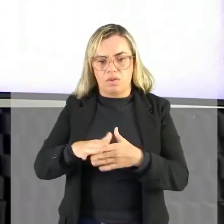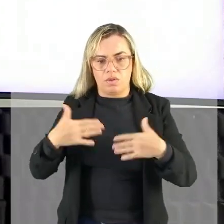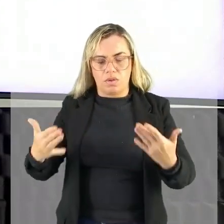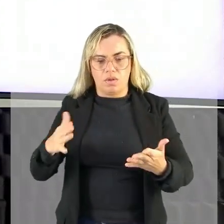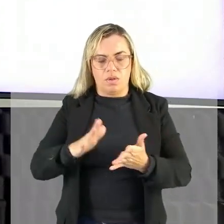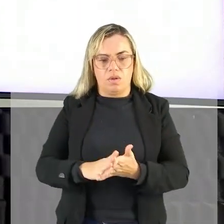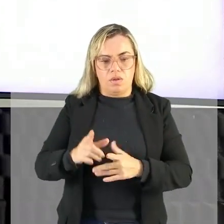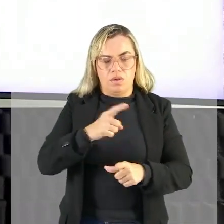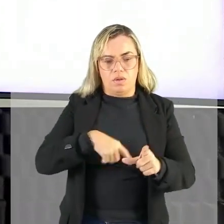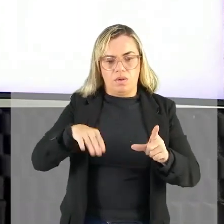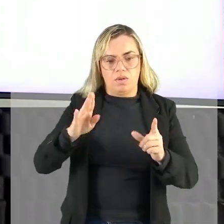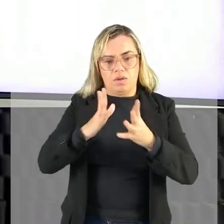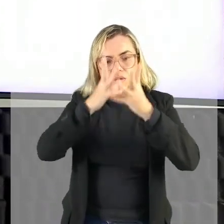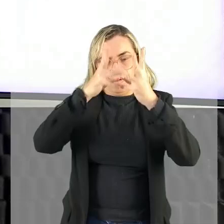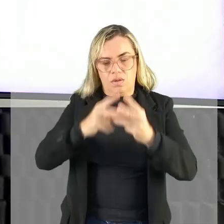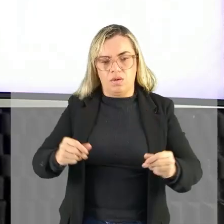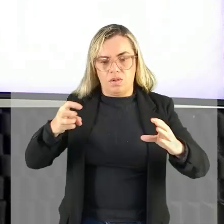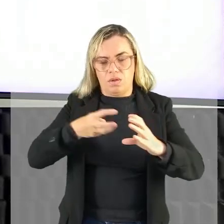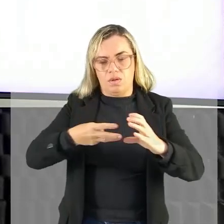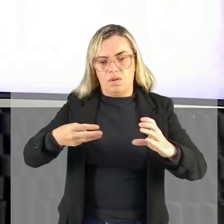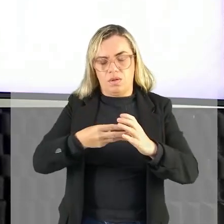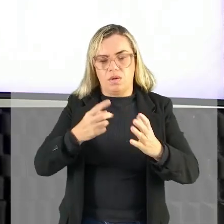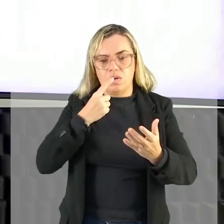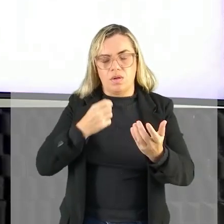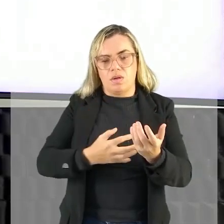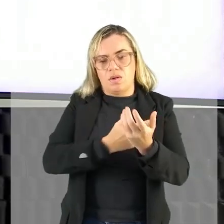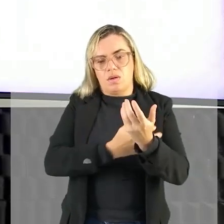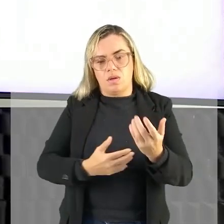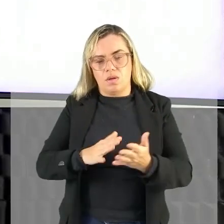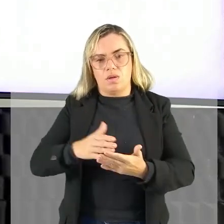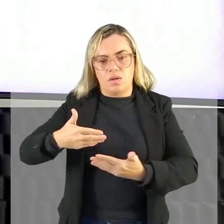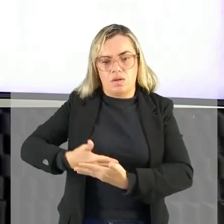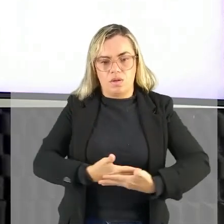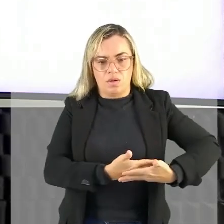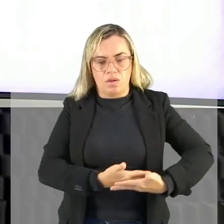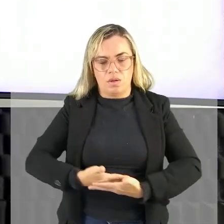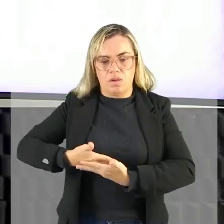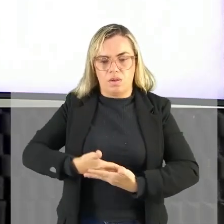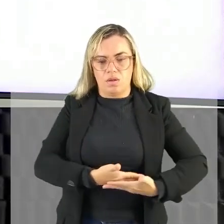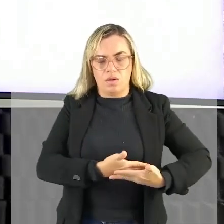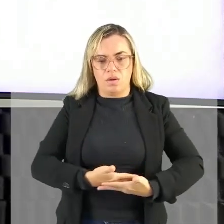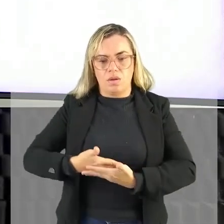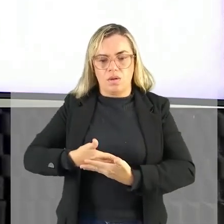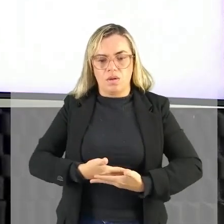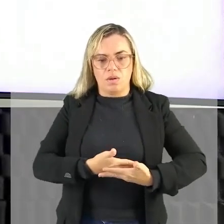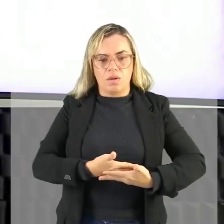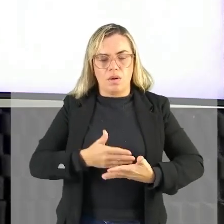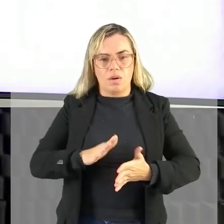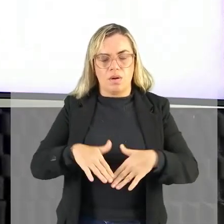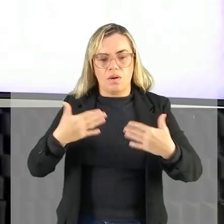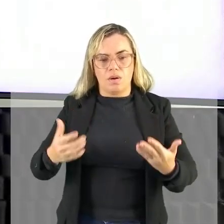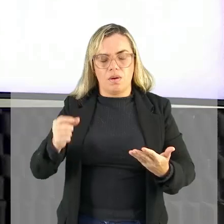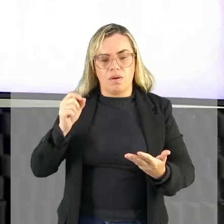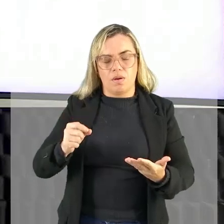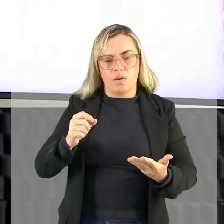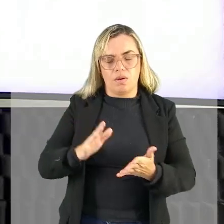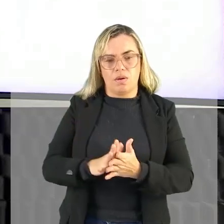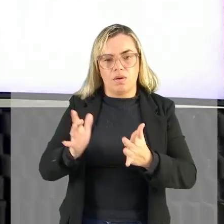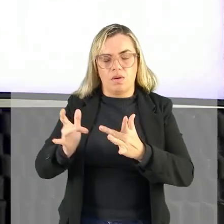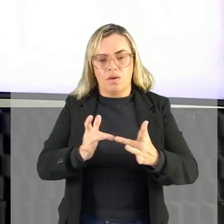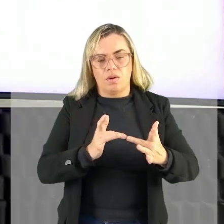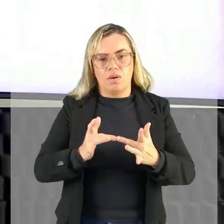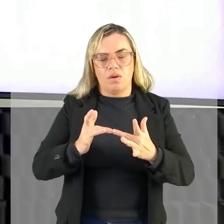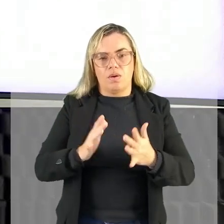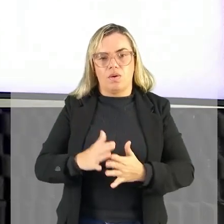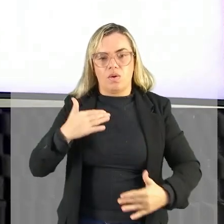é destruir as células sanguíneas do bebê, né? As células sanguíneas do bebê que entraram em